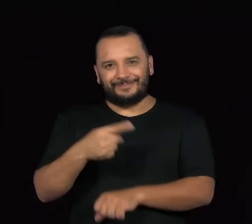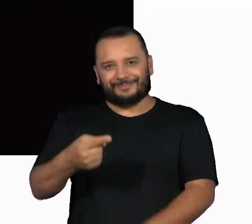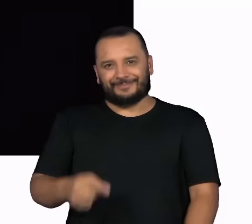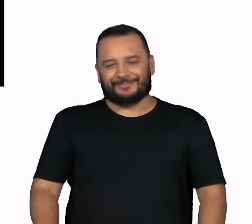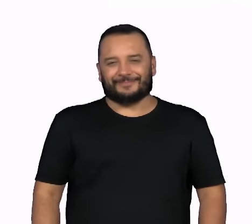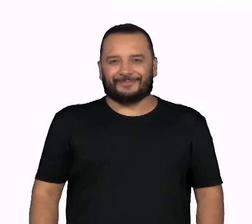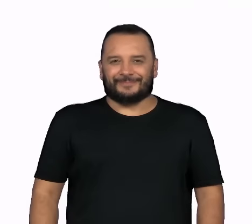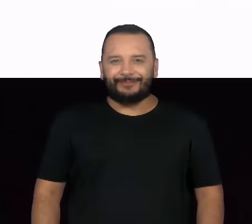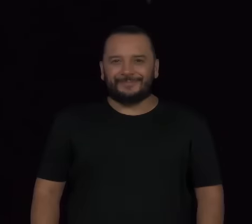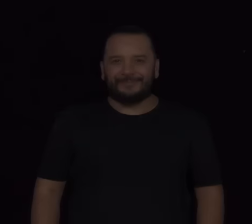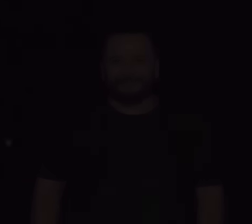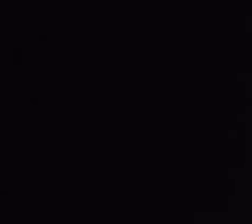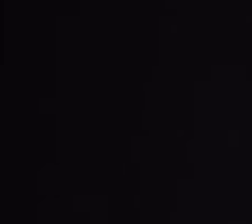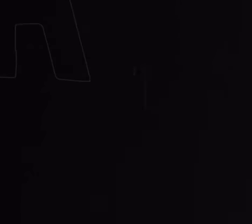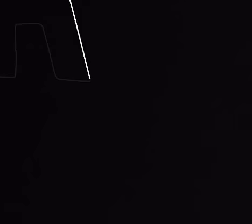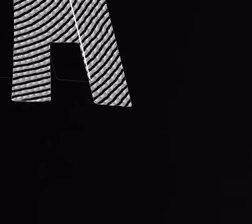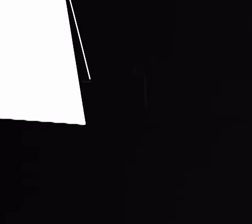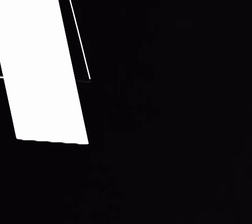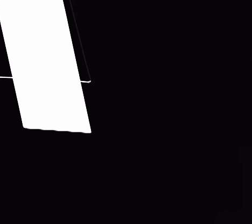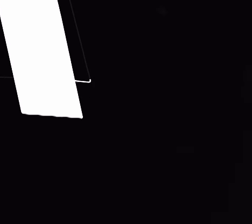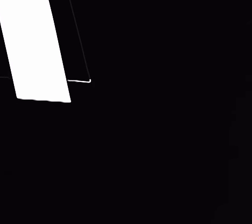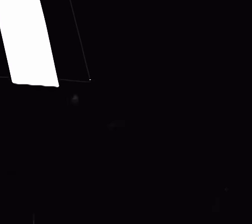loguinho.